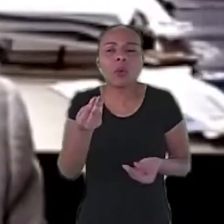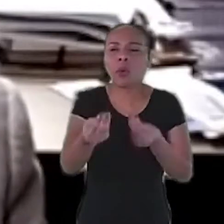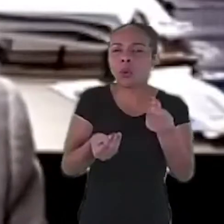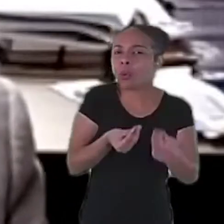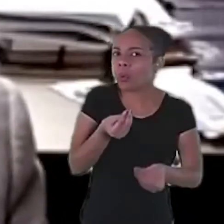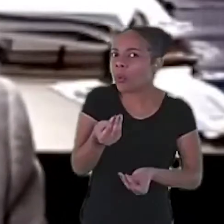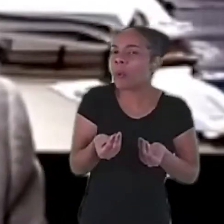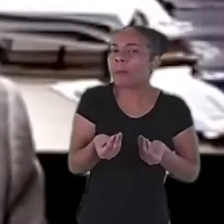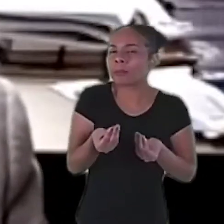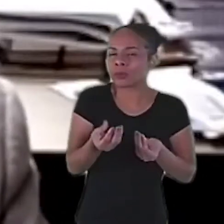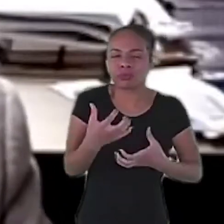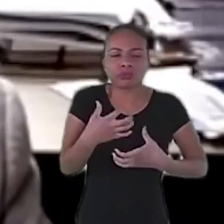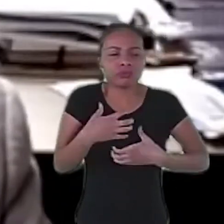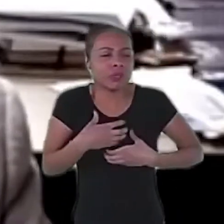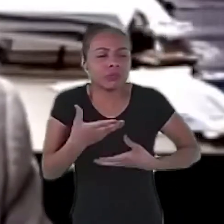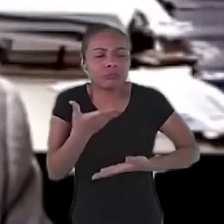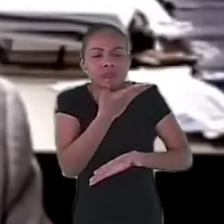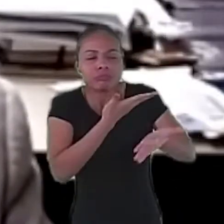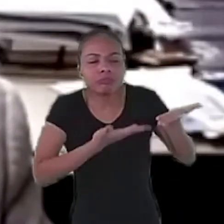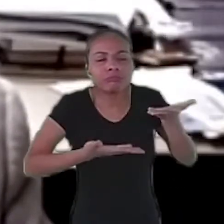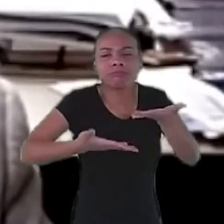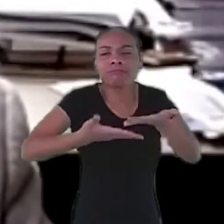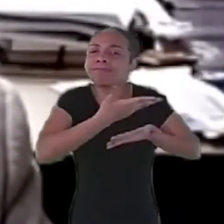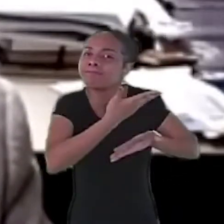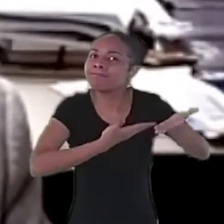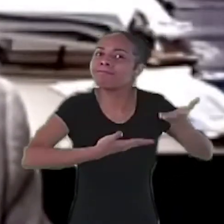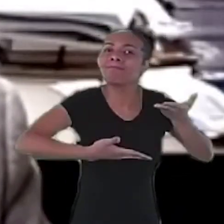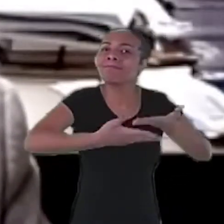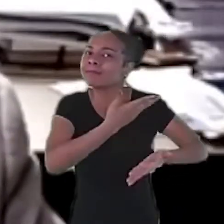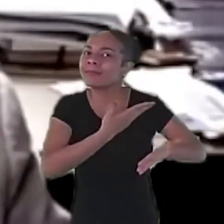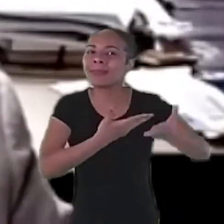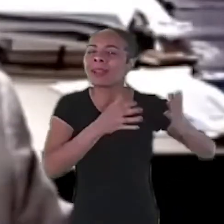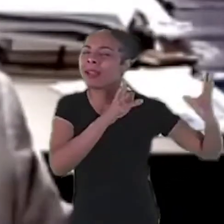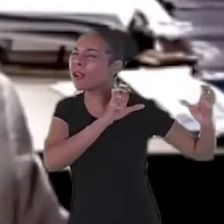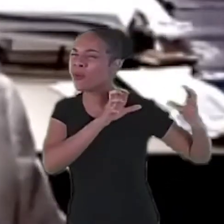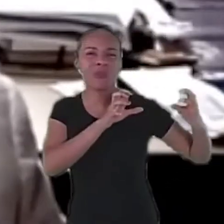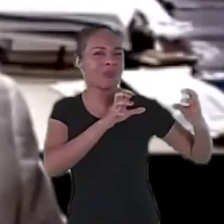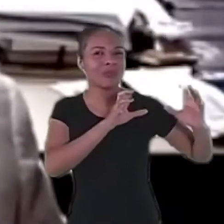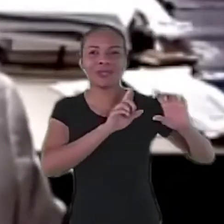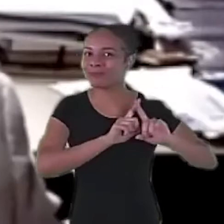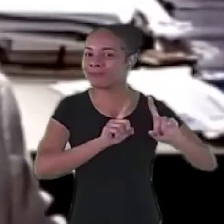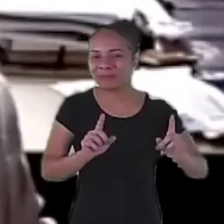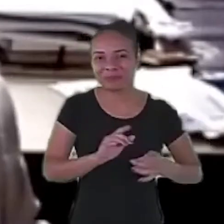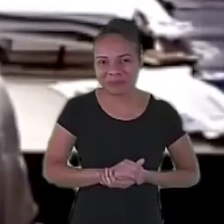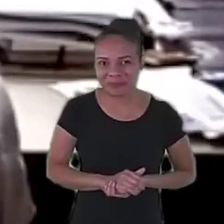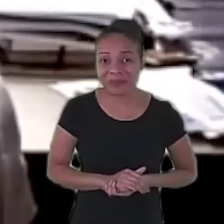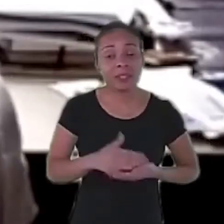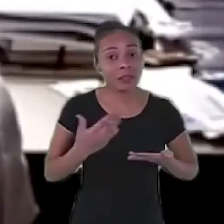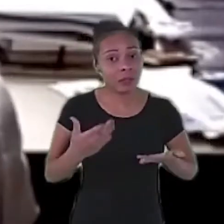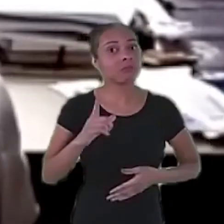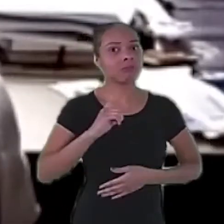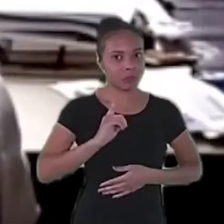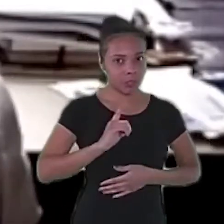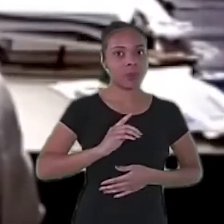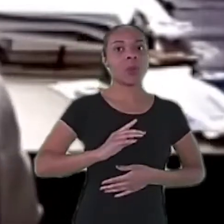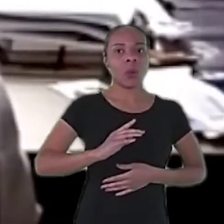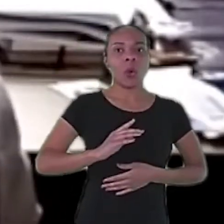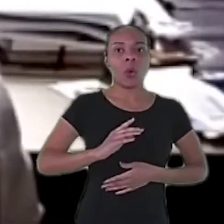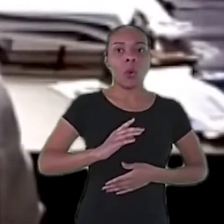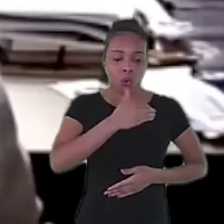forma pacífica, sem conflito, tá certo? Então, é um governo extremamente autoritário,